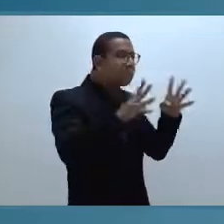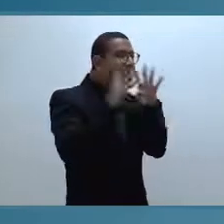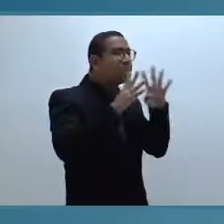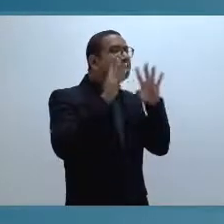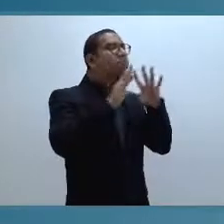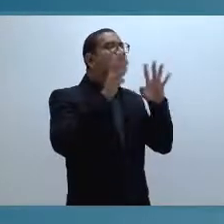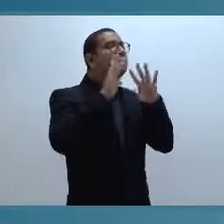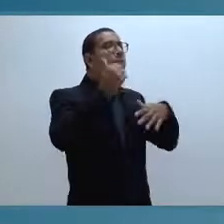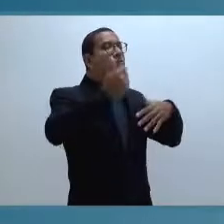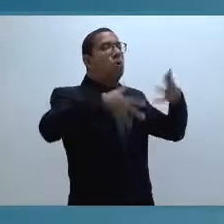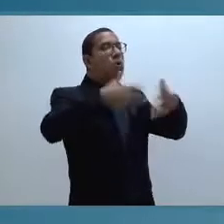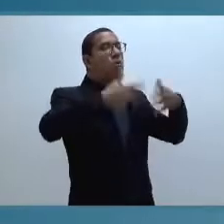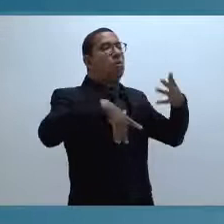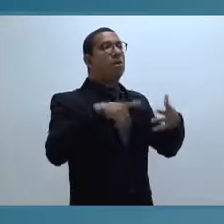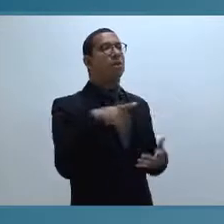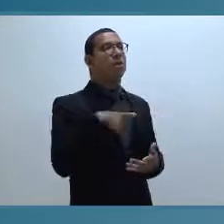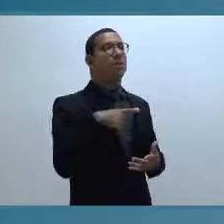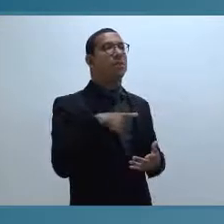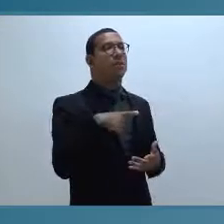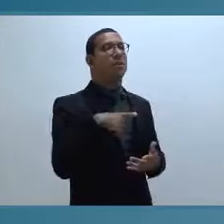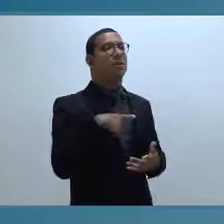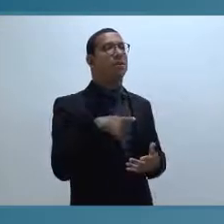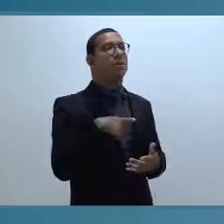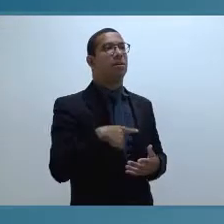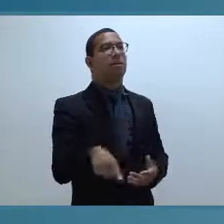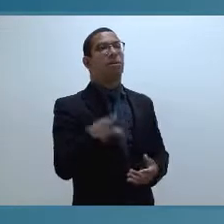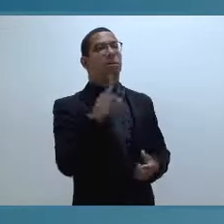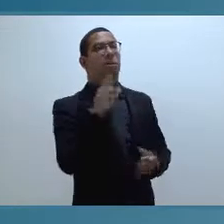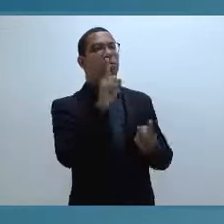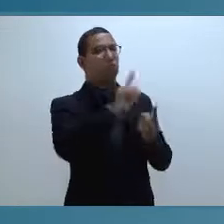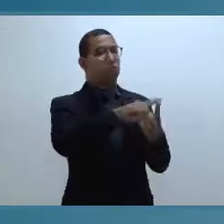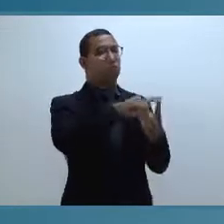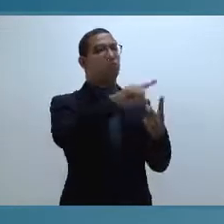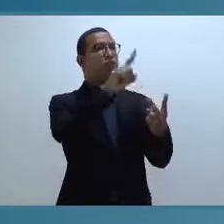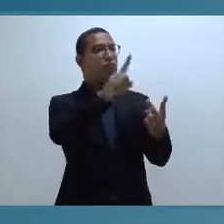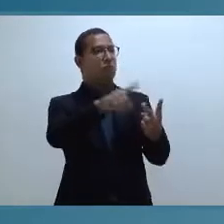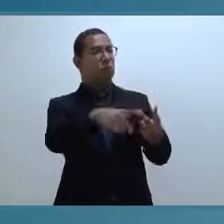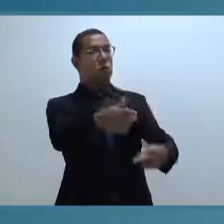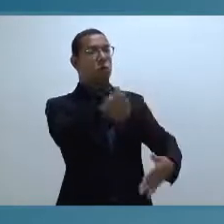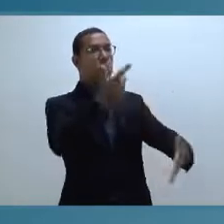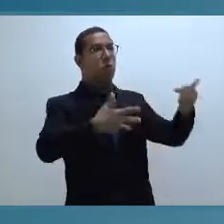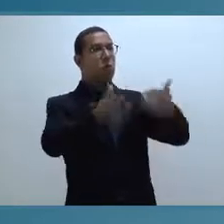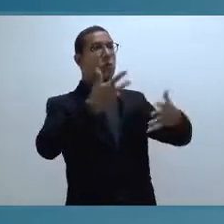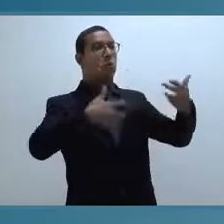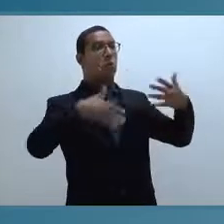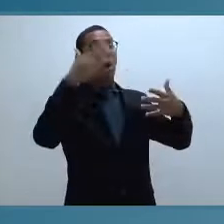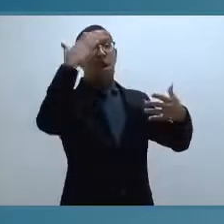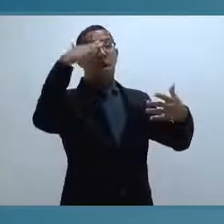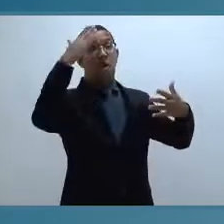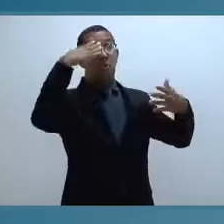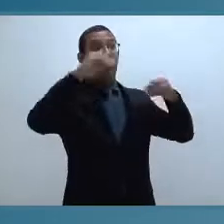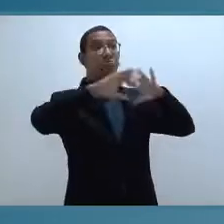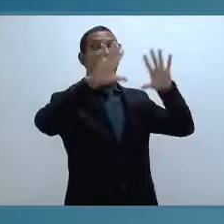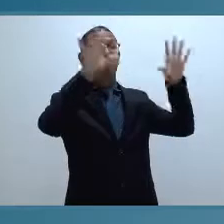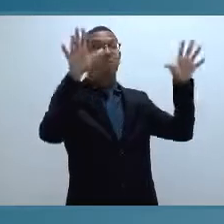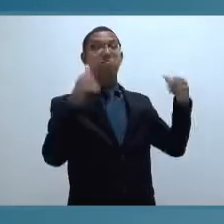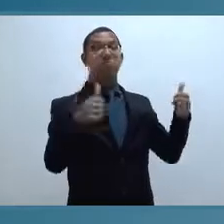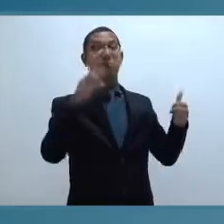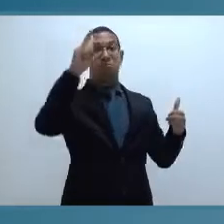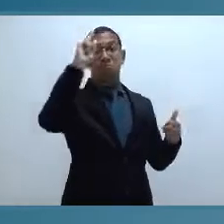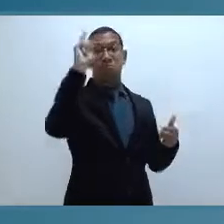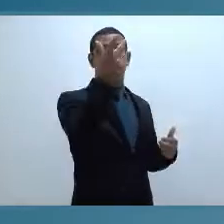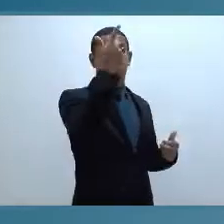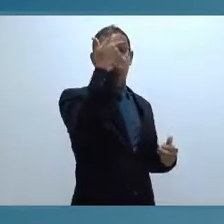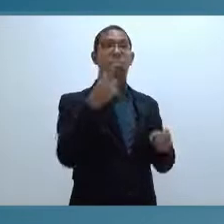desembargador Constantino e da desembargadora Rosileide, que modificou o seu entendimento. Então, tendo